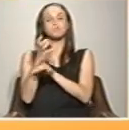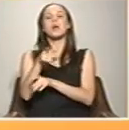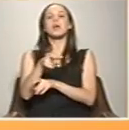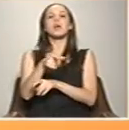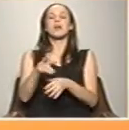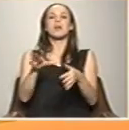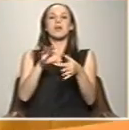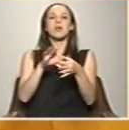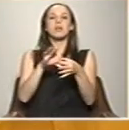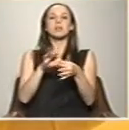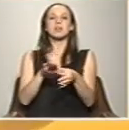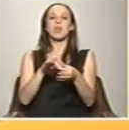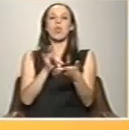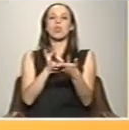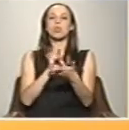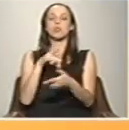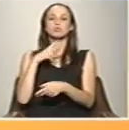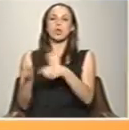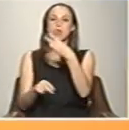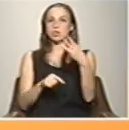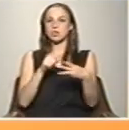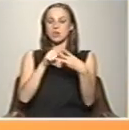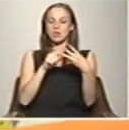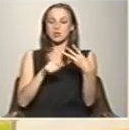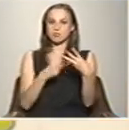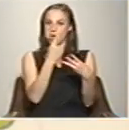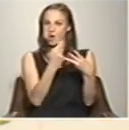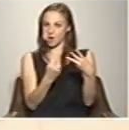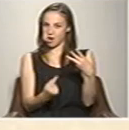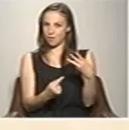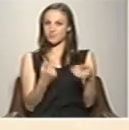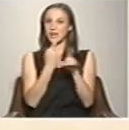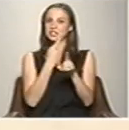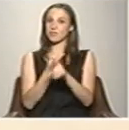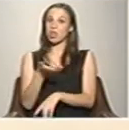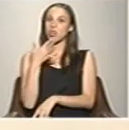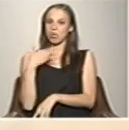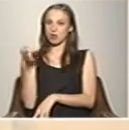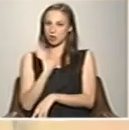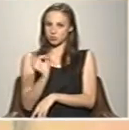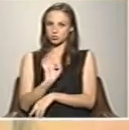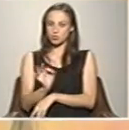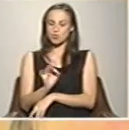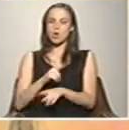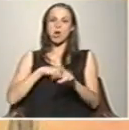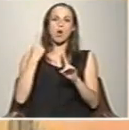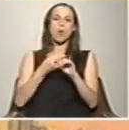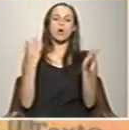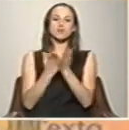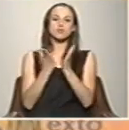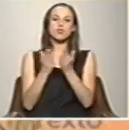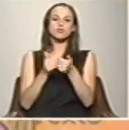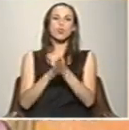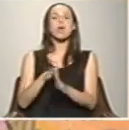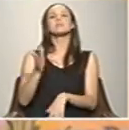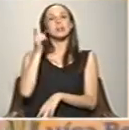3 livros portugueses, havendo uma sessão para cada conto. A atividade é gratuita, acontece durante todo o ano letivo, às